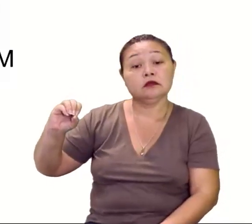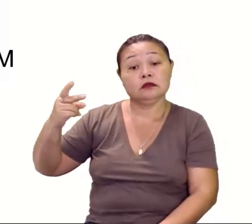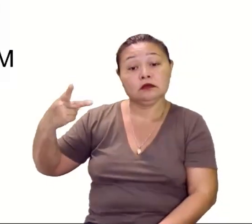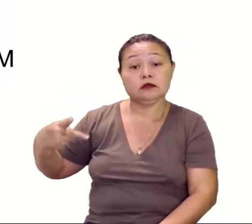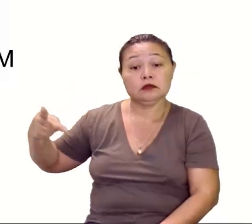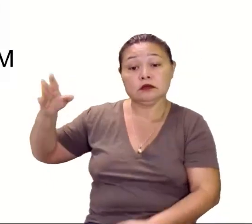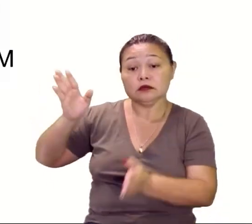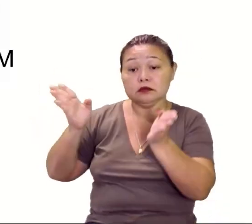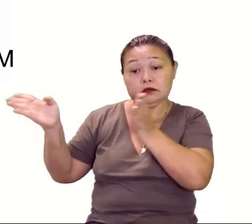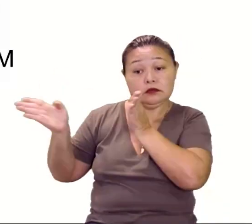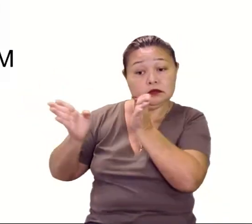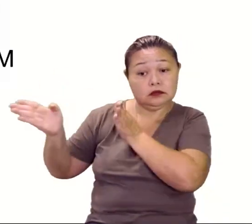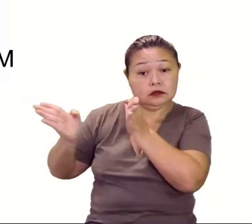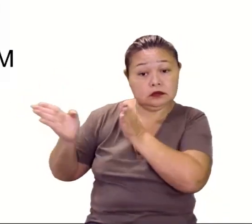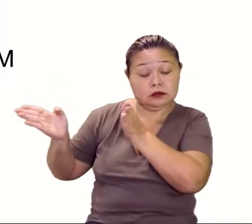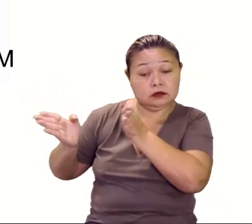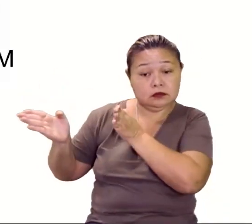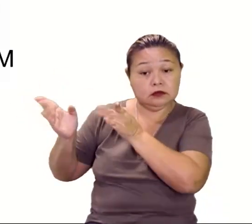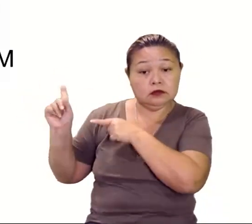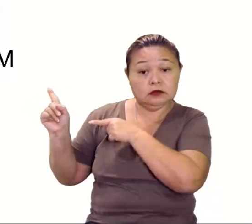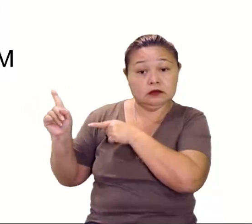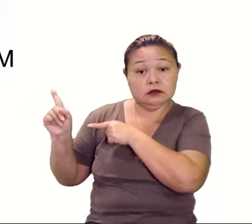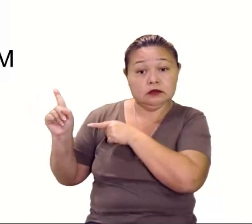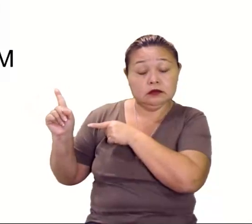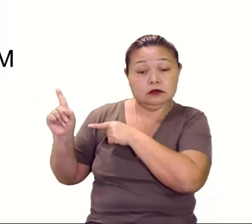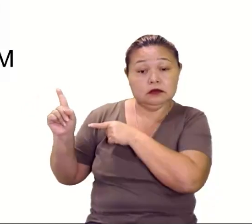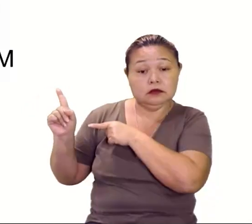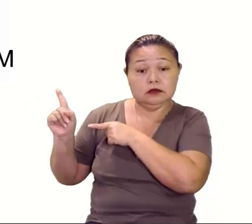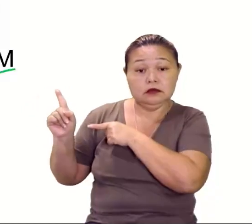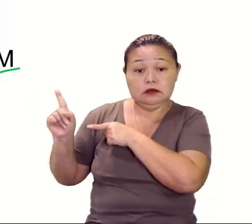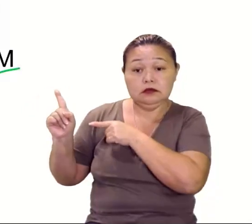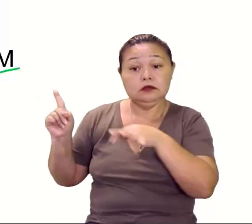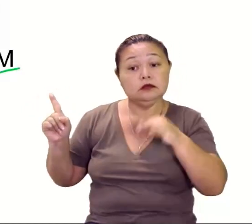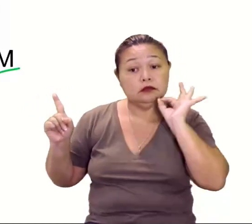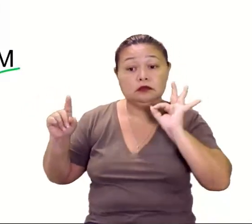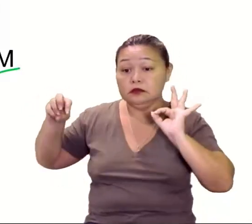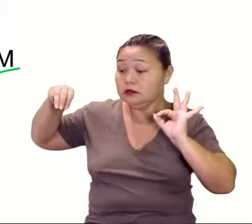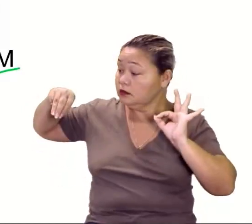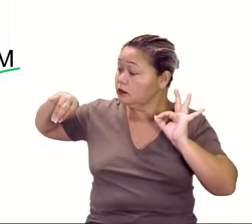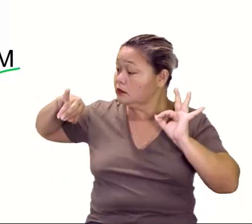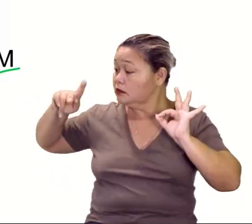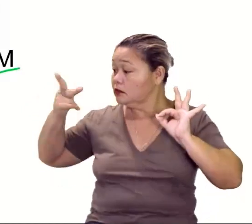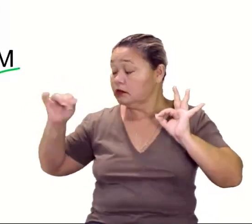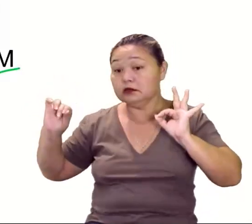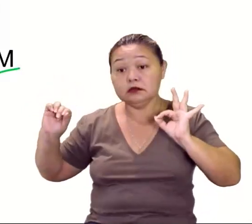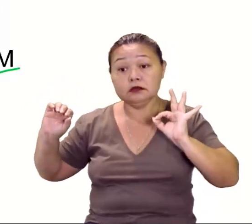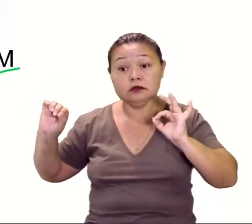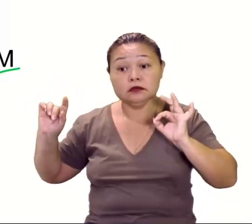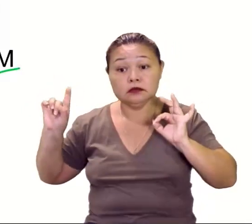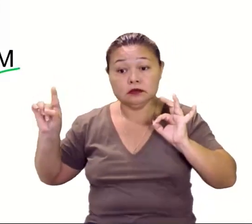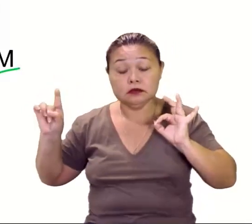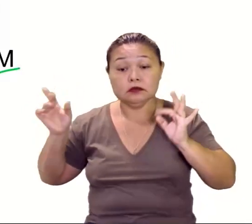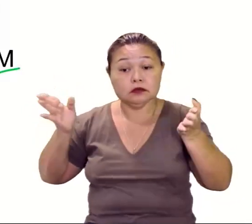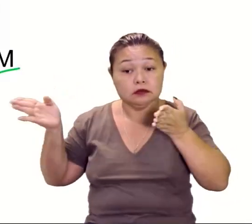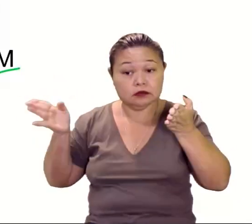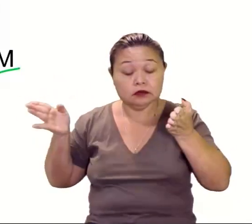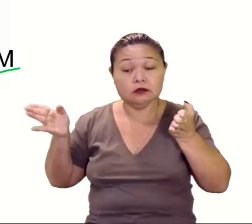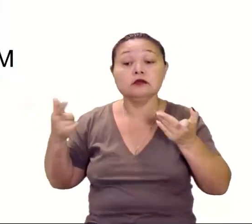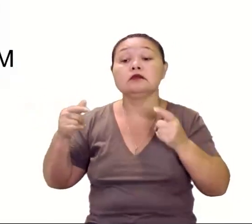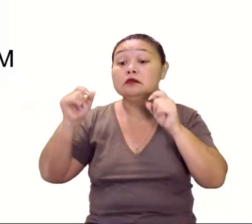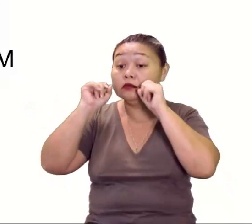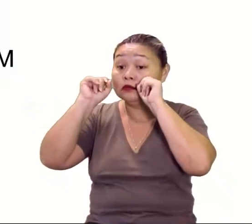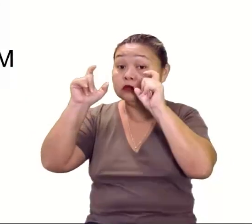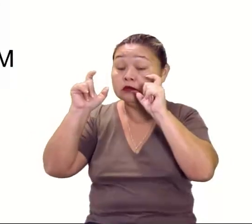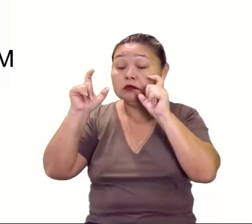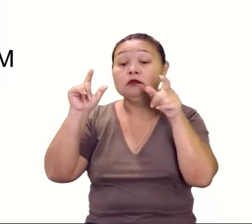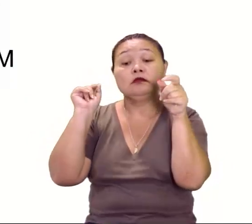milho é aqui, ó. Né? Café e milho. E aí, galera, é atenção